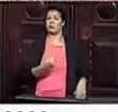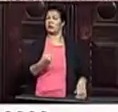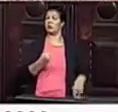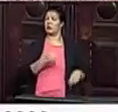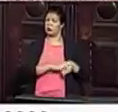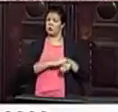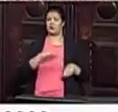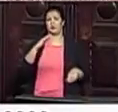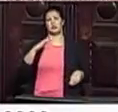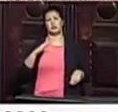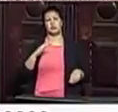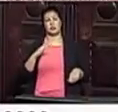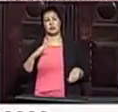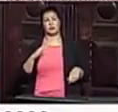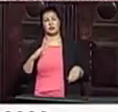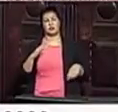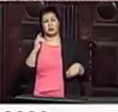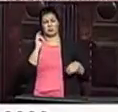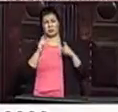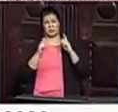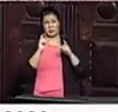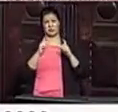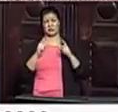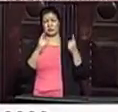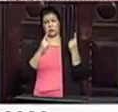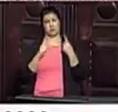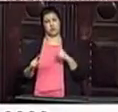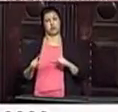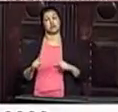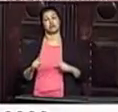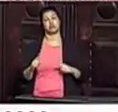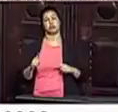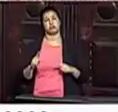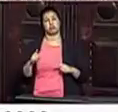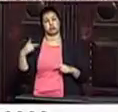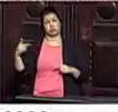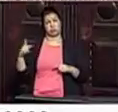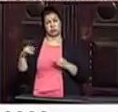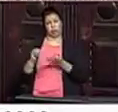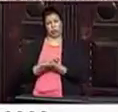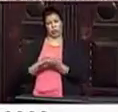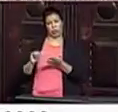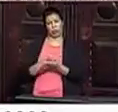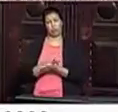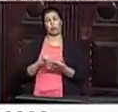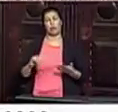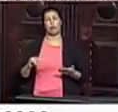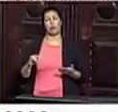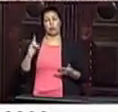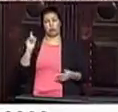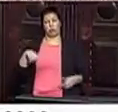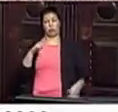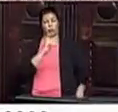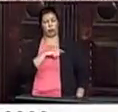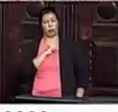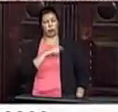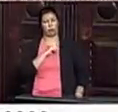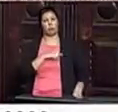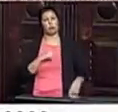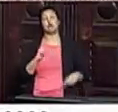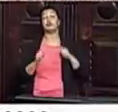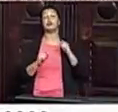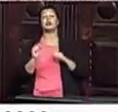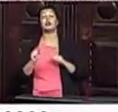vez mais na perspectiva do combate a esse estratagema, a essa malandragem, que quem pegou